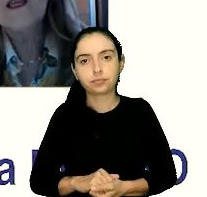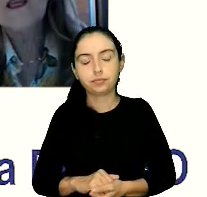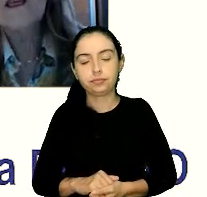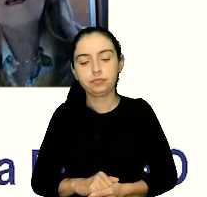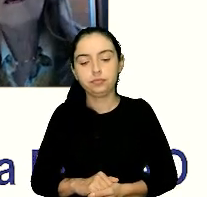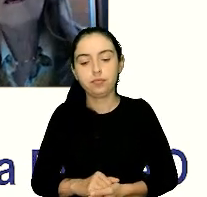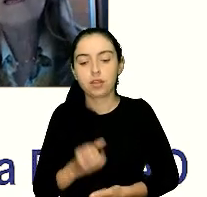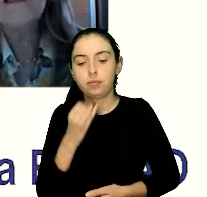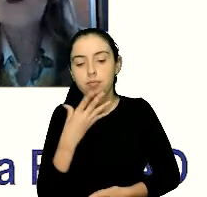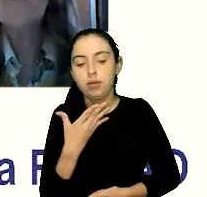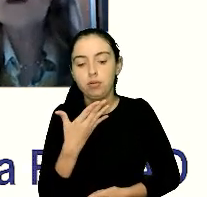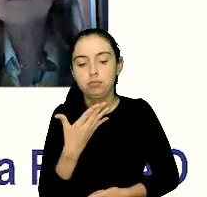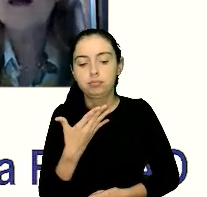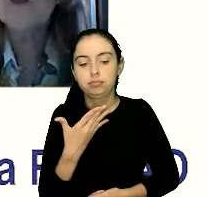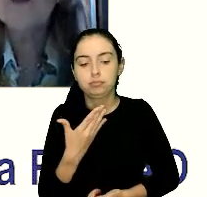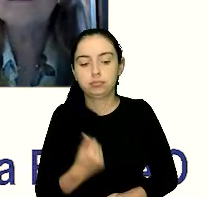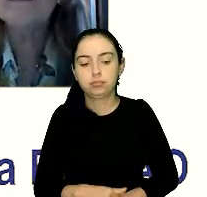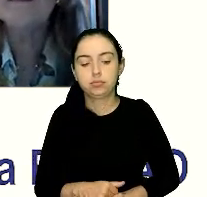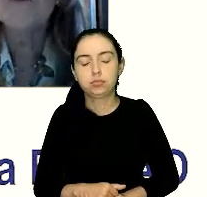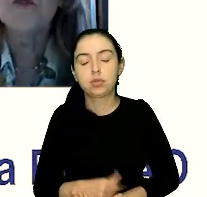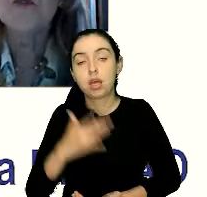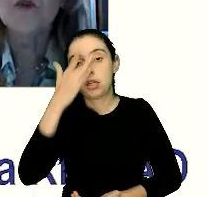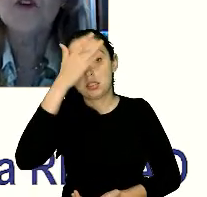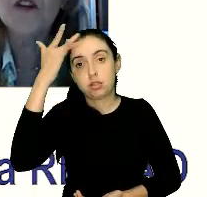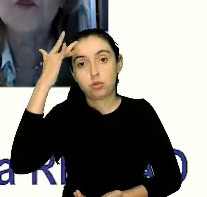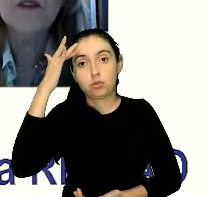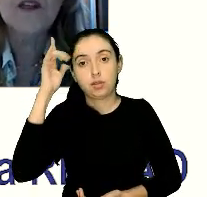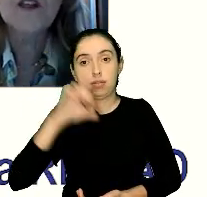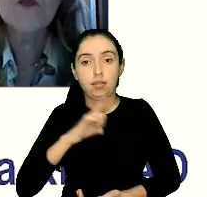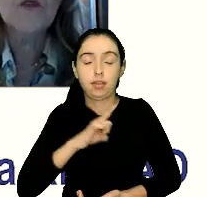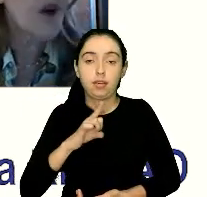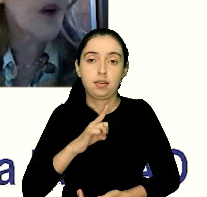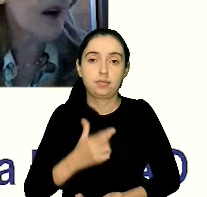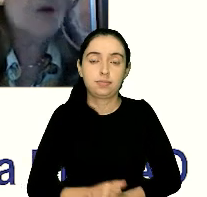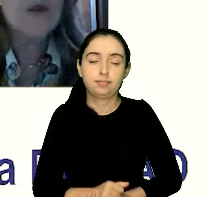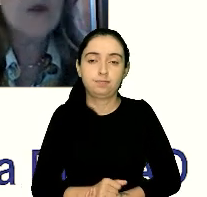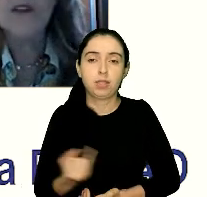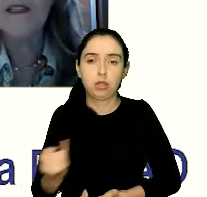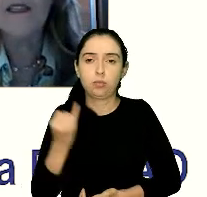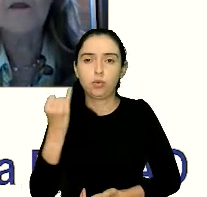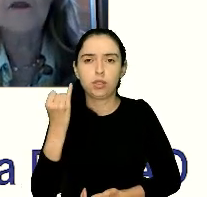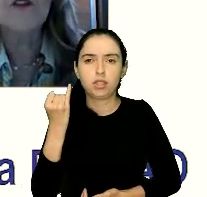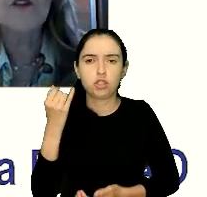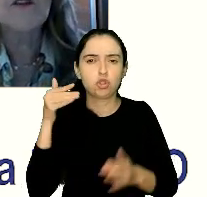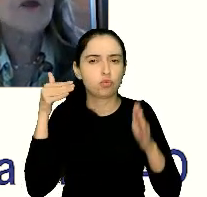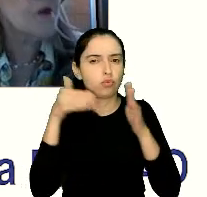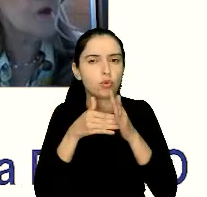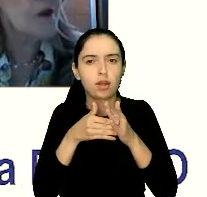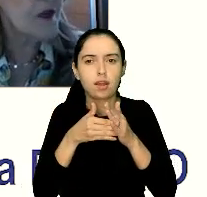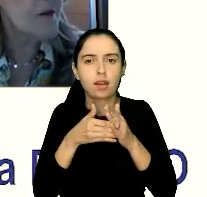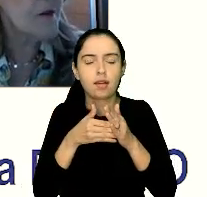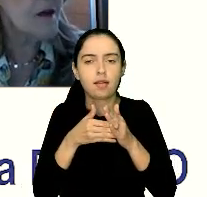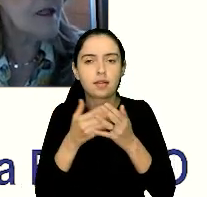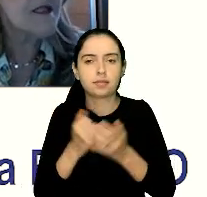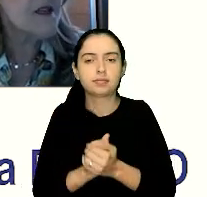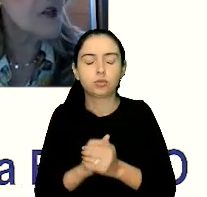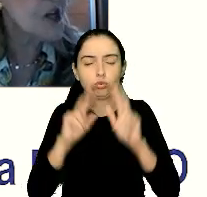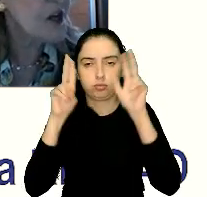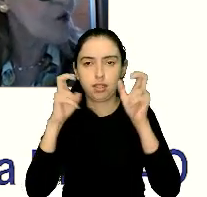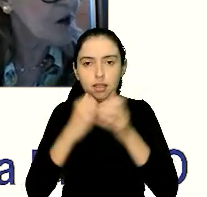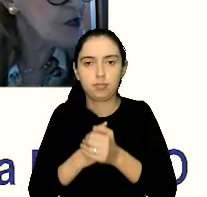Bom, a saúde mental tem sido, eu acho que é importante nós focarmos exatamente nisso, né? Um